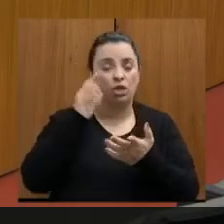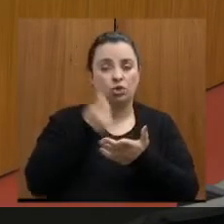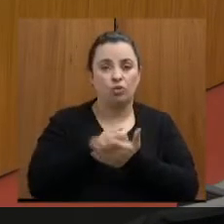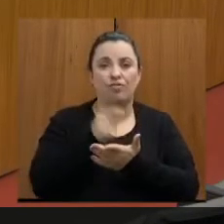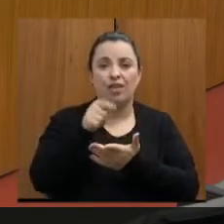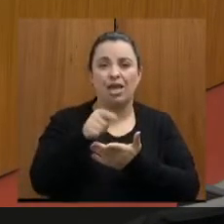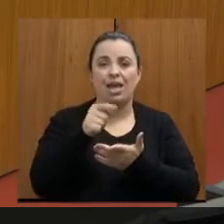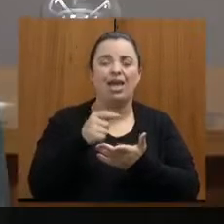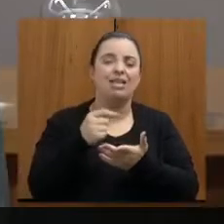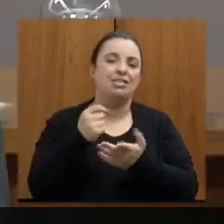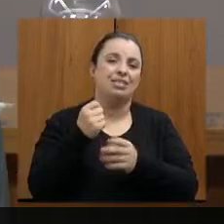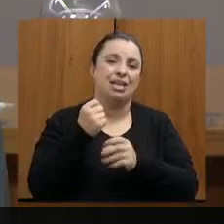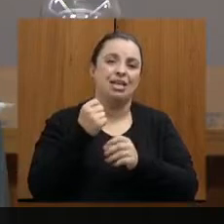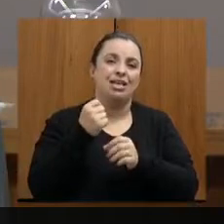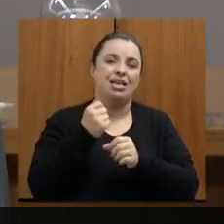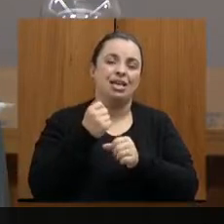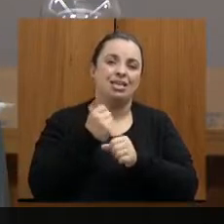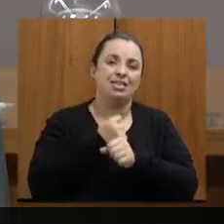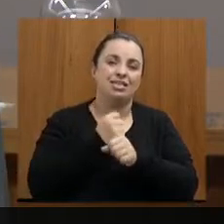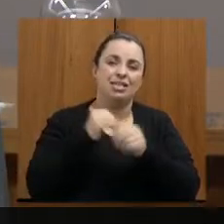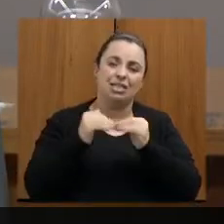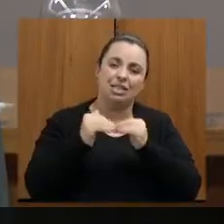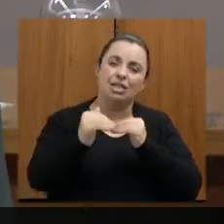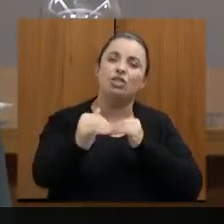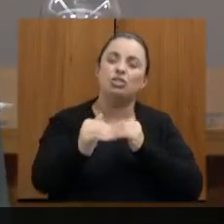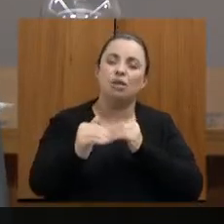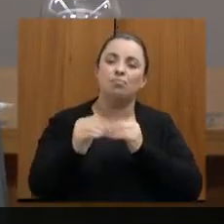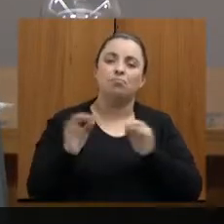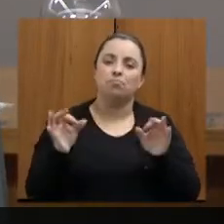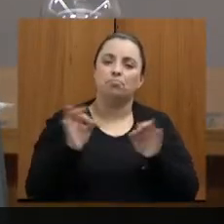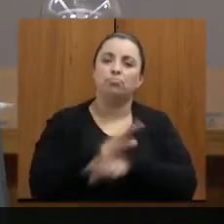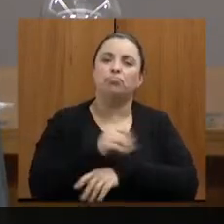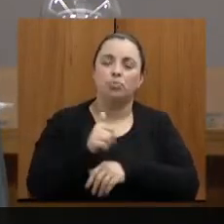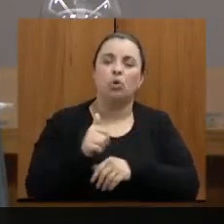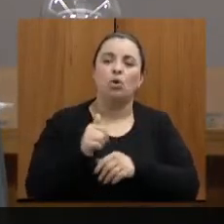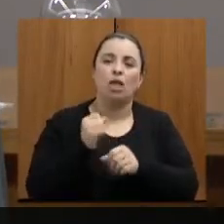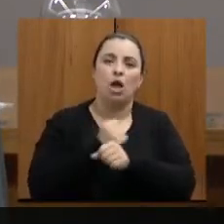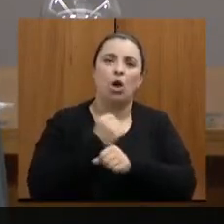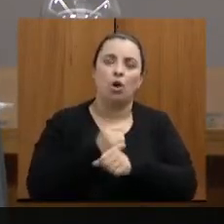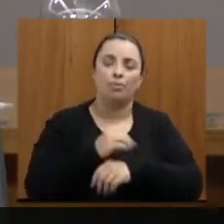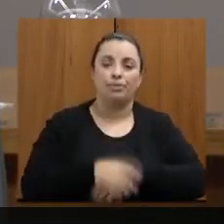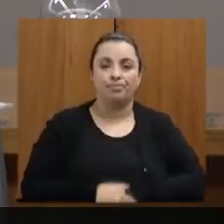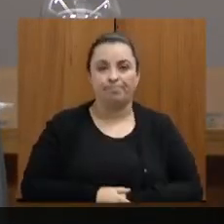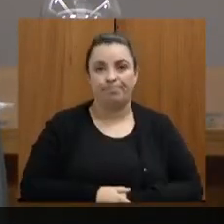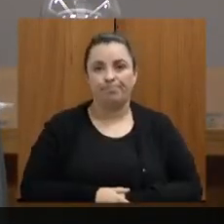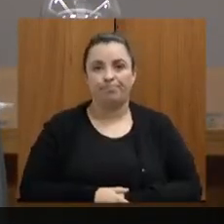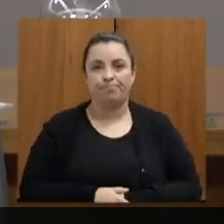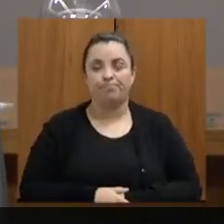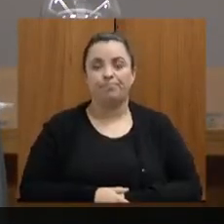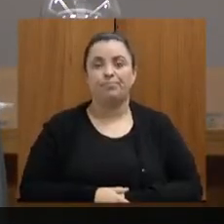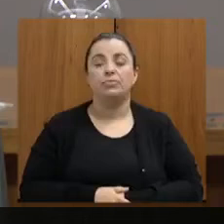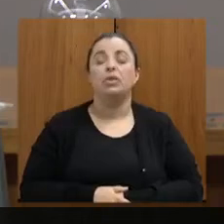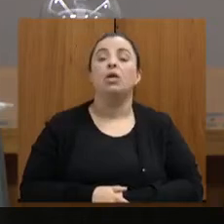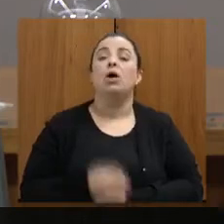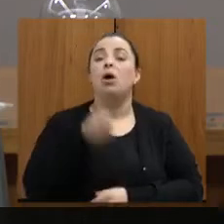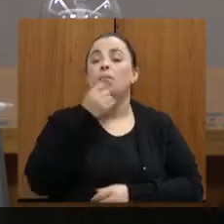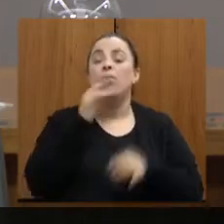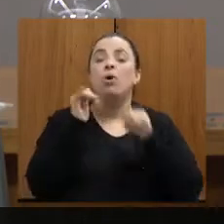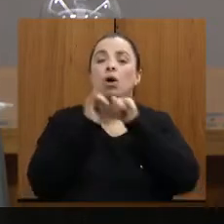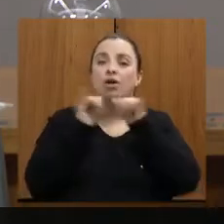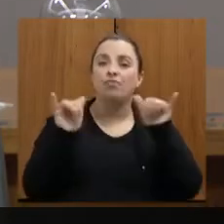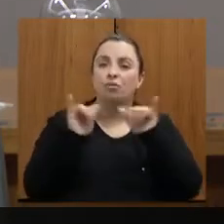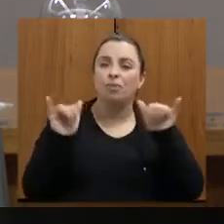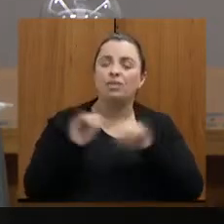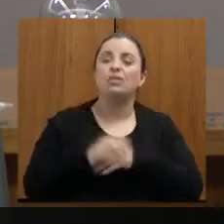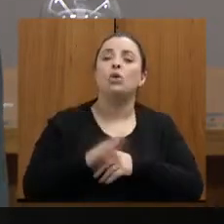população já possa no segundo semestre usufruir de uma rodovia de sente a boa notícia conta o quintal fazer Urucuia já temos